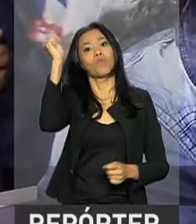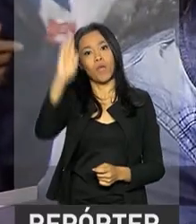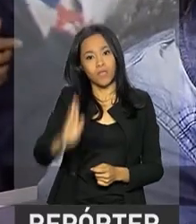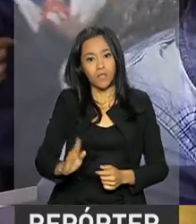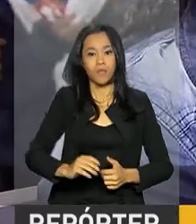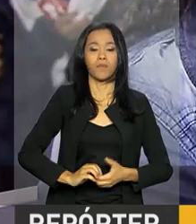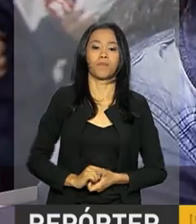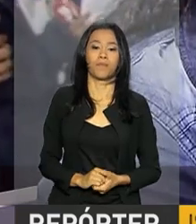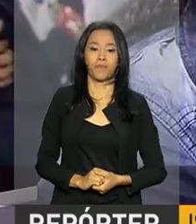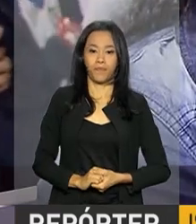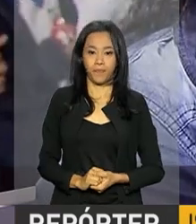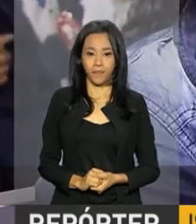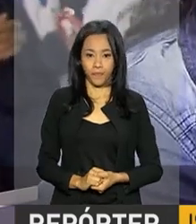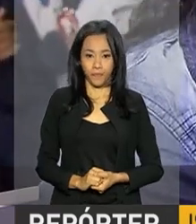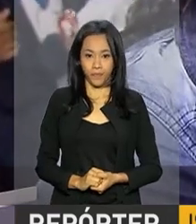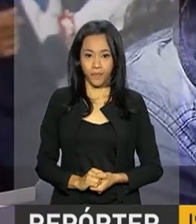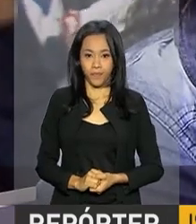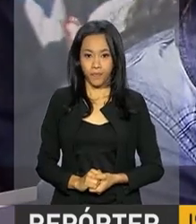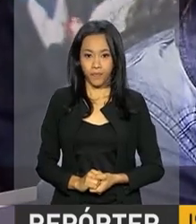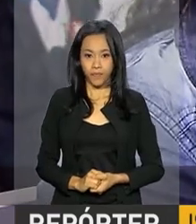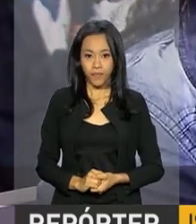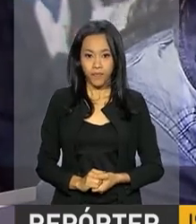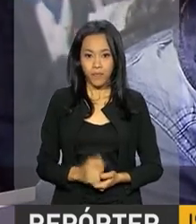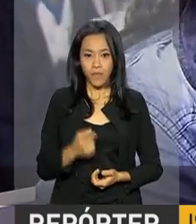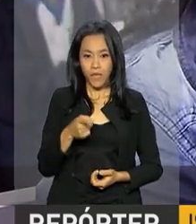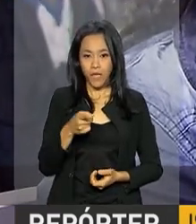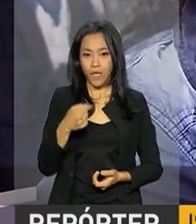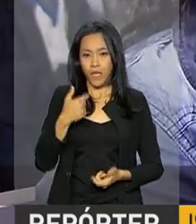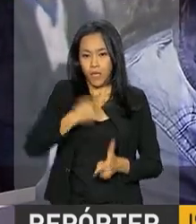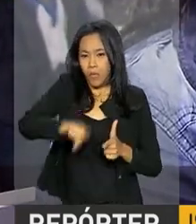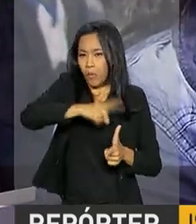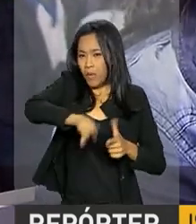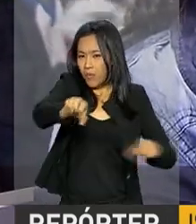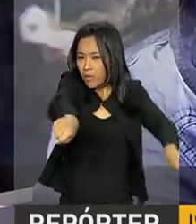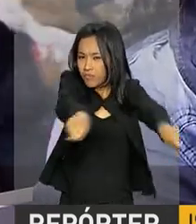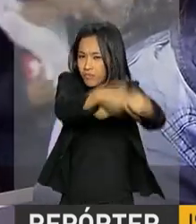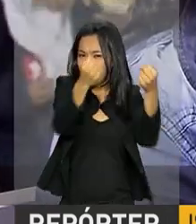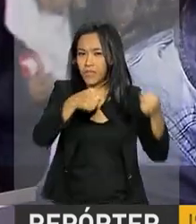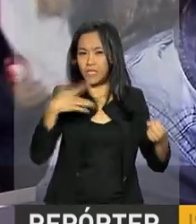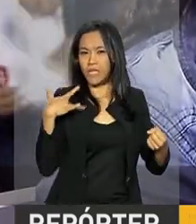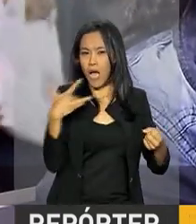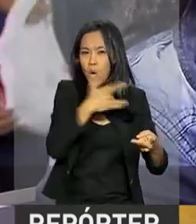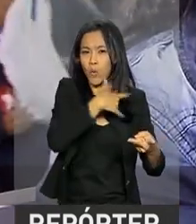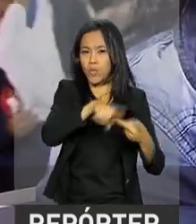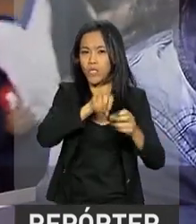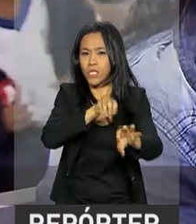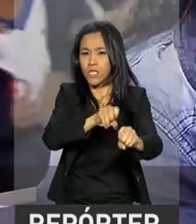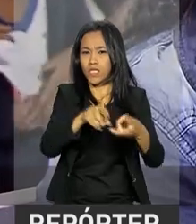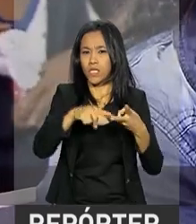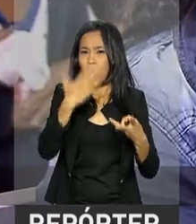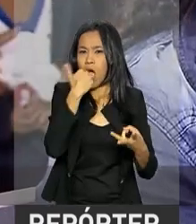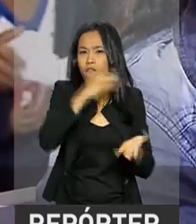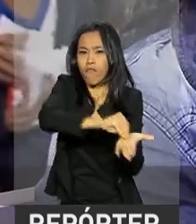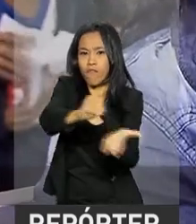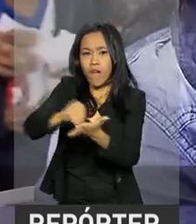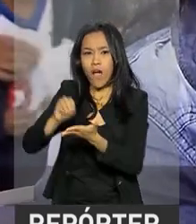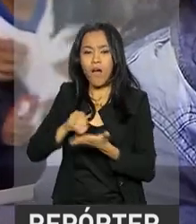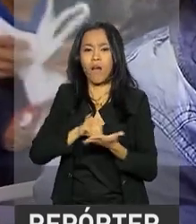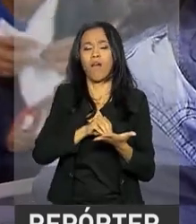ao Brasil por as condições críticas que tem em meu país, em saúde, educação, alimentação,